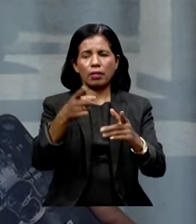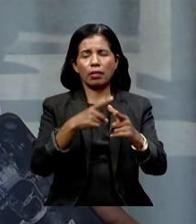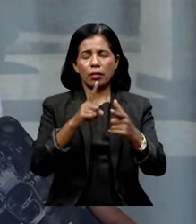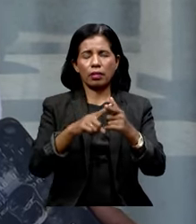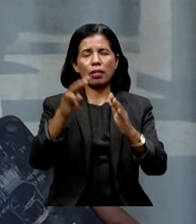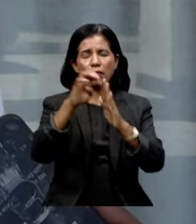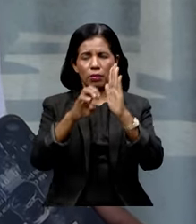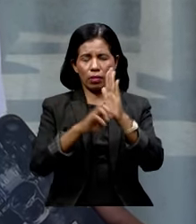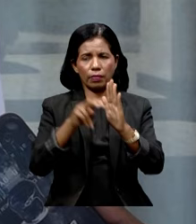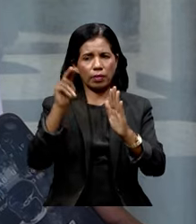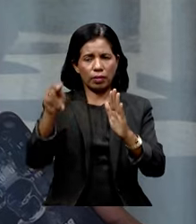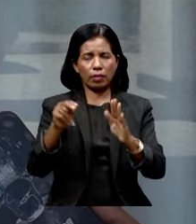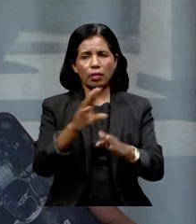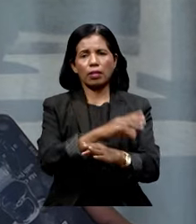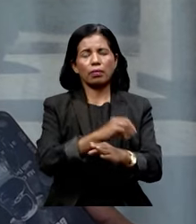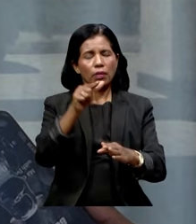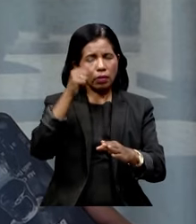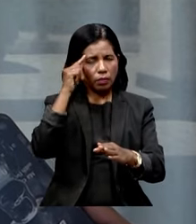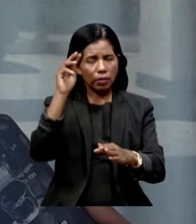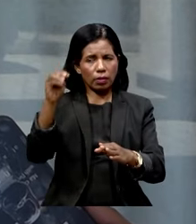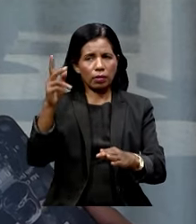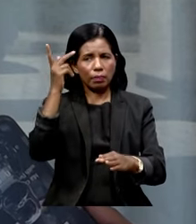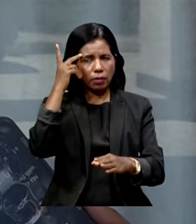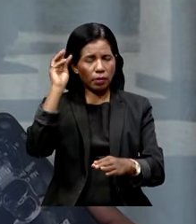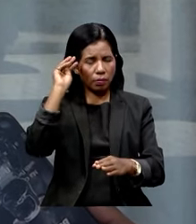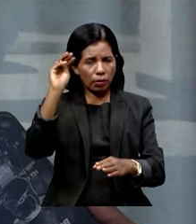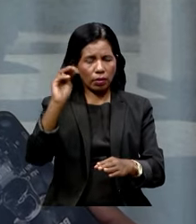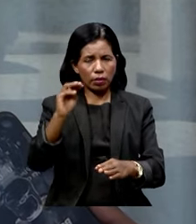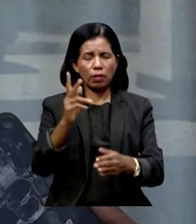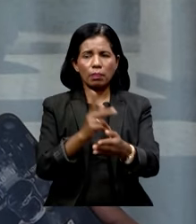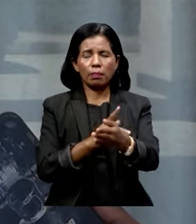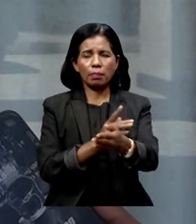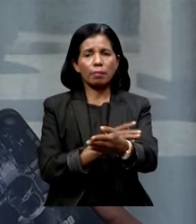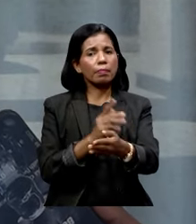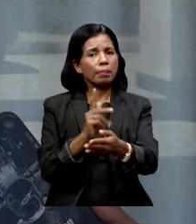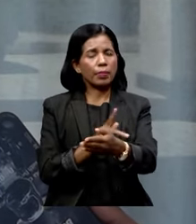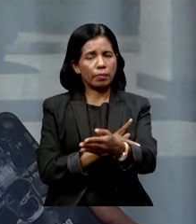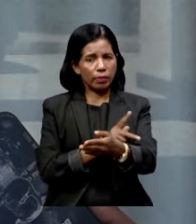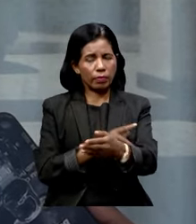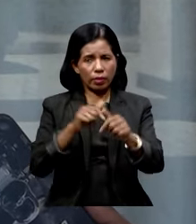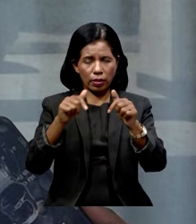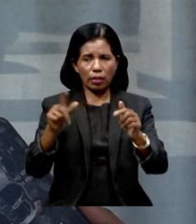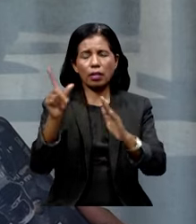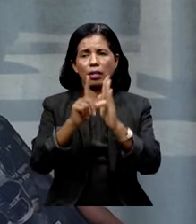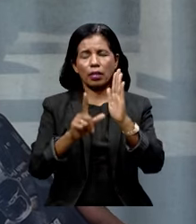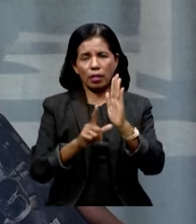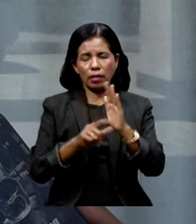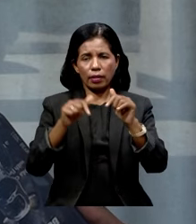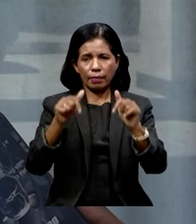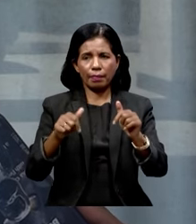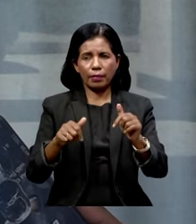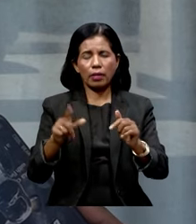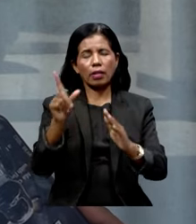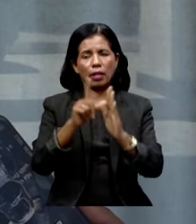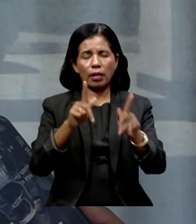executivo nia ne significa Sua Excelência Primeiro-Ministro maka se promove dane. Mas bem como legislação né, lei né, legislador